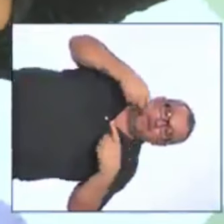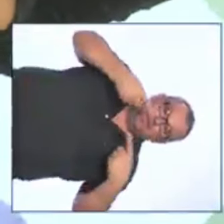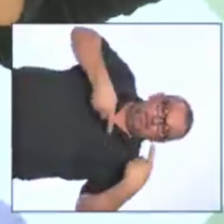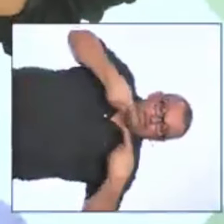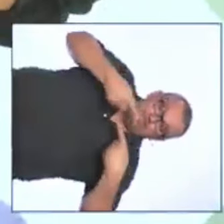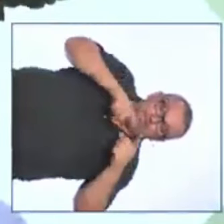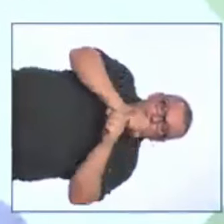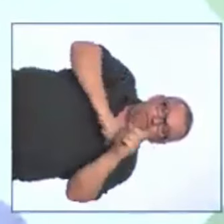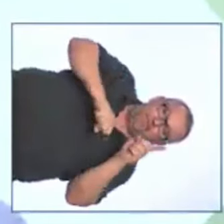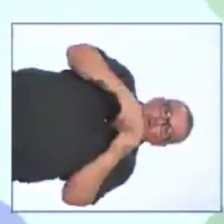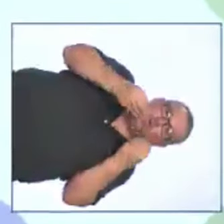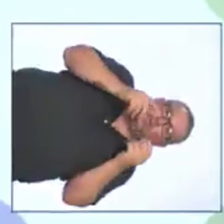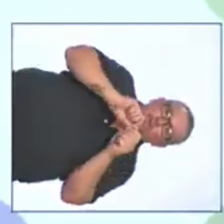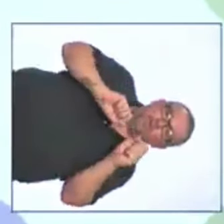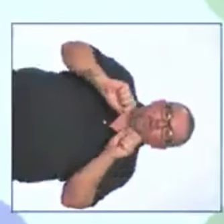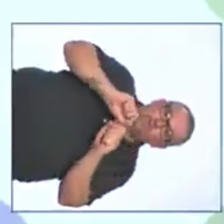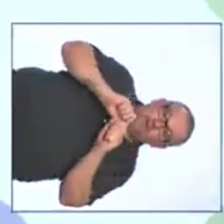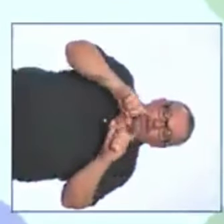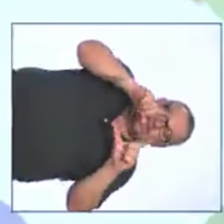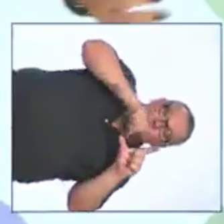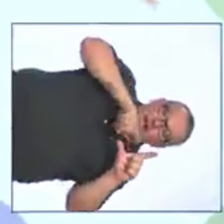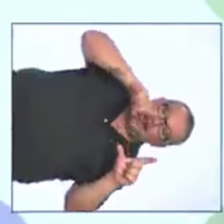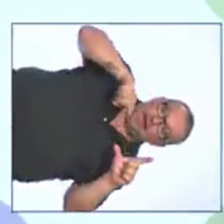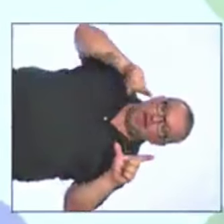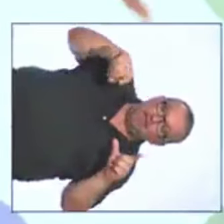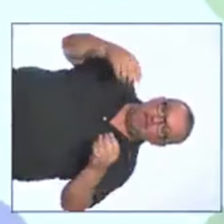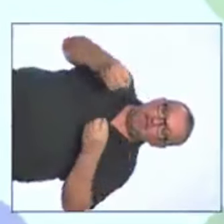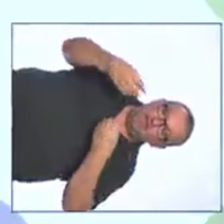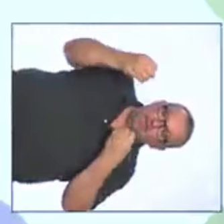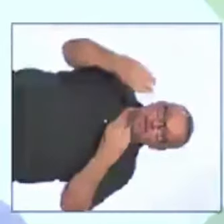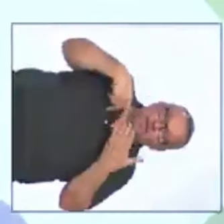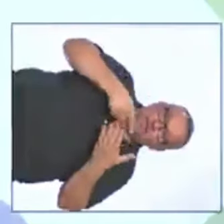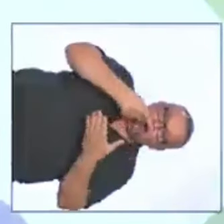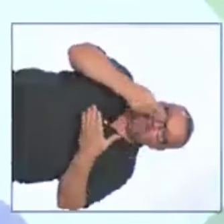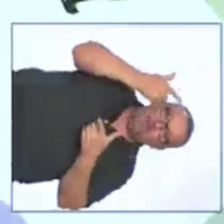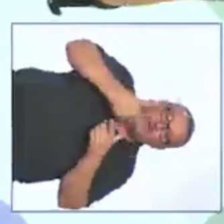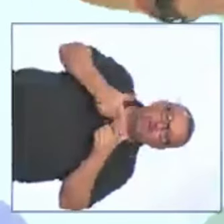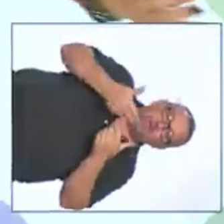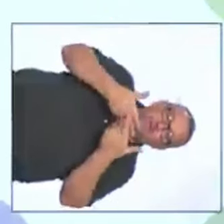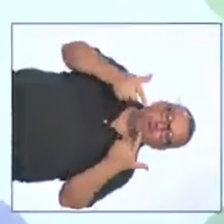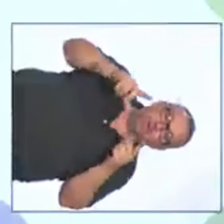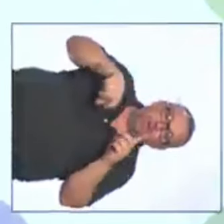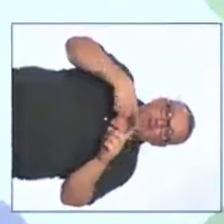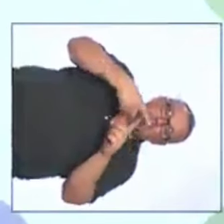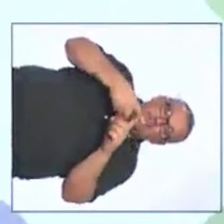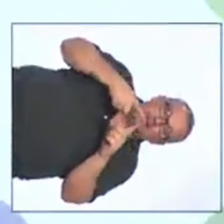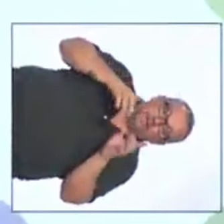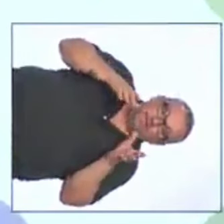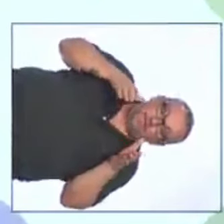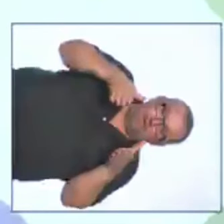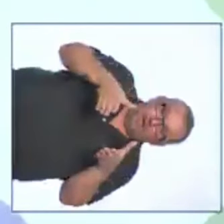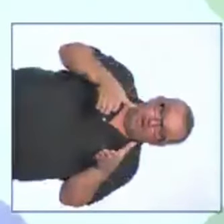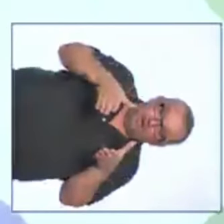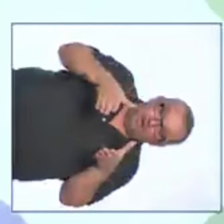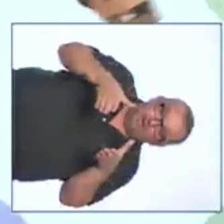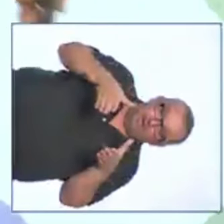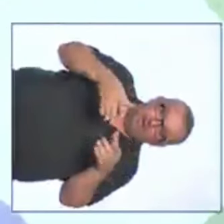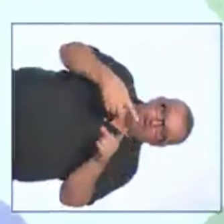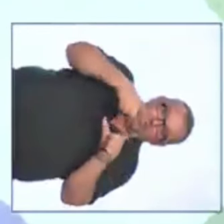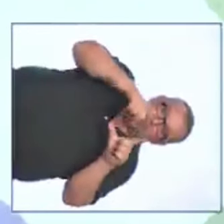sociologia porque por mais que a gente fale de gráficos quando a gente fala sobre dados a gente está falando sobre uma coisa mais engessada porque aqueles